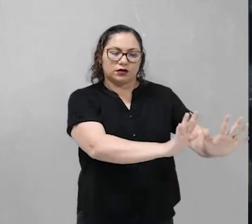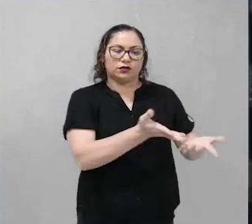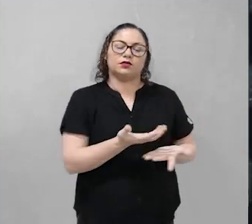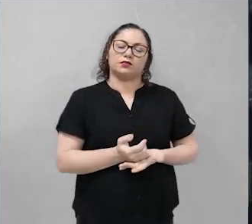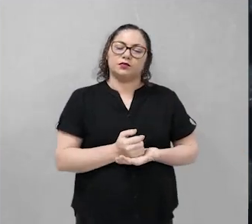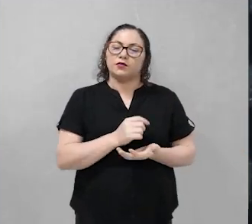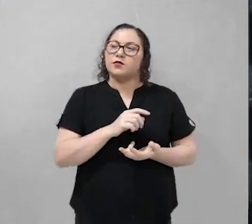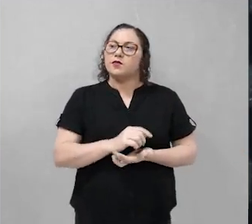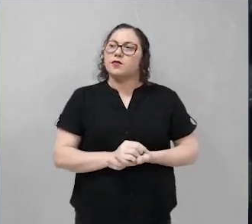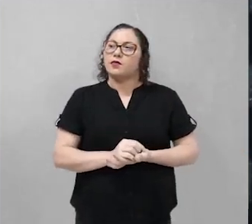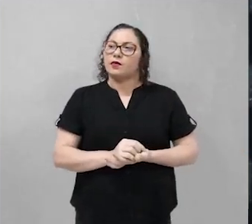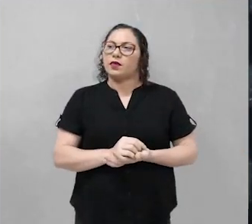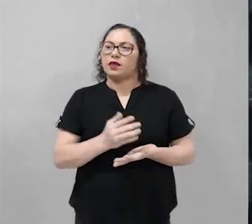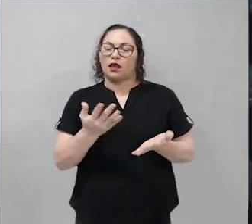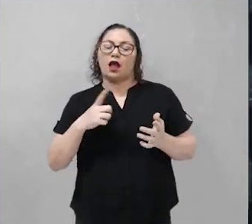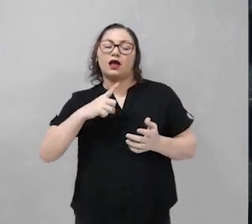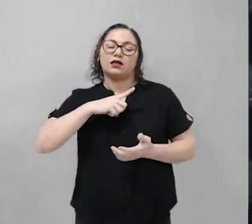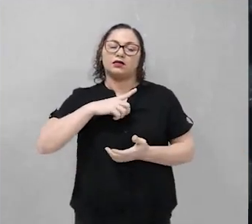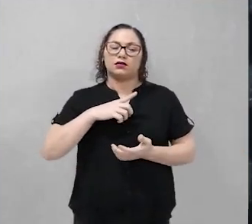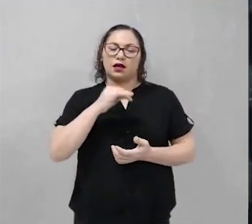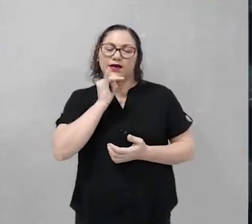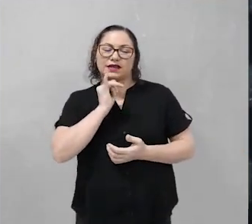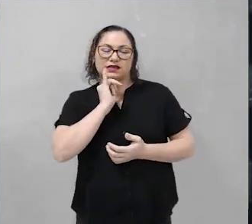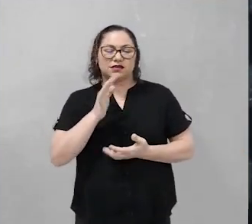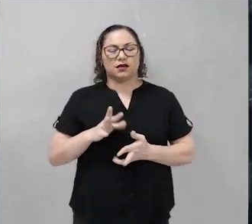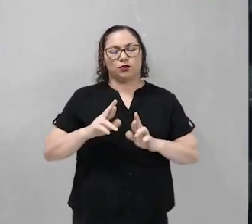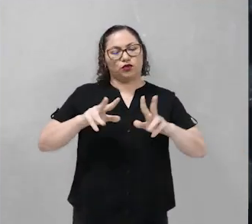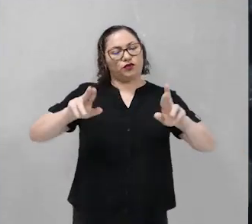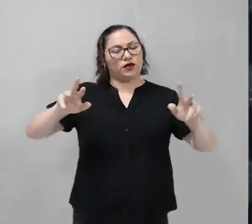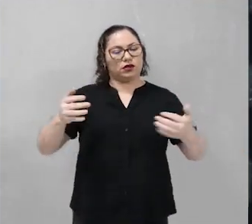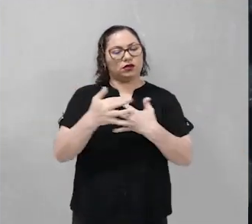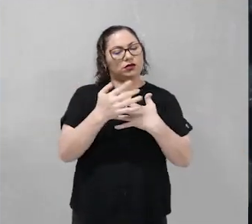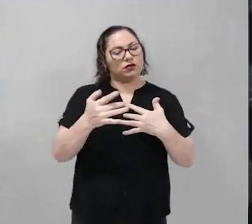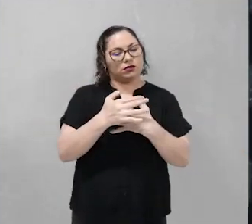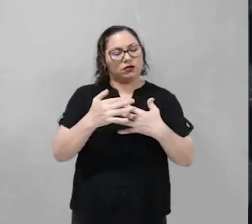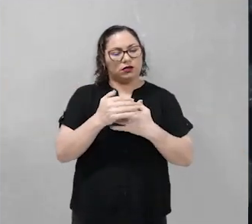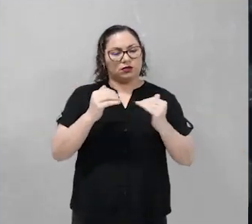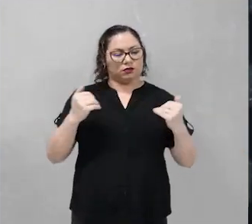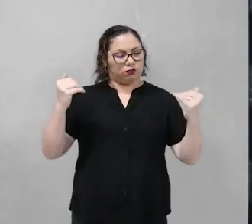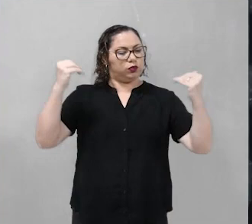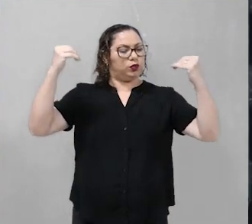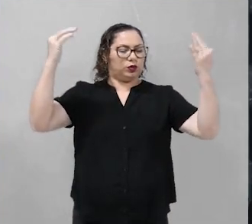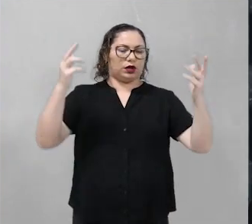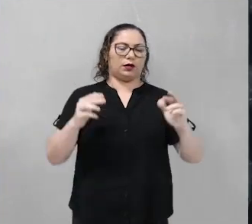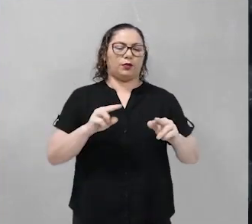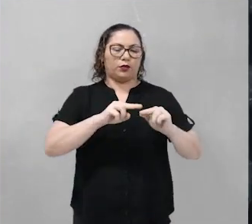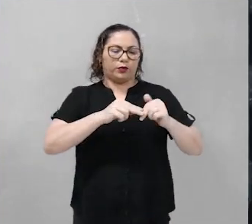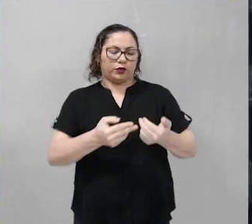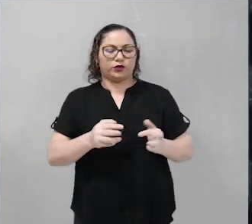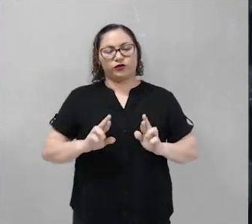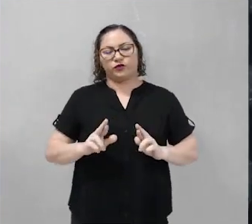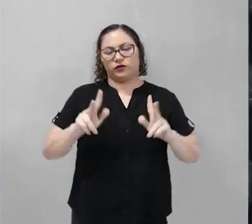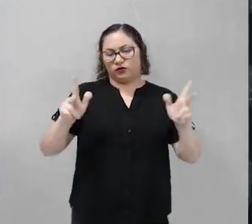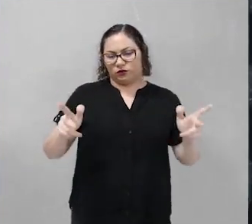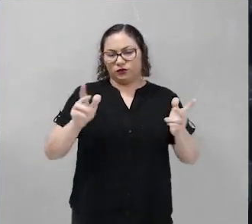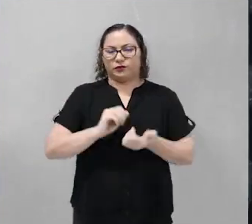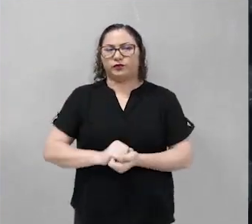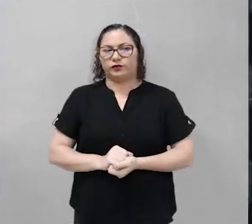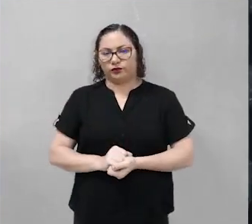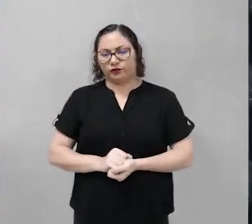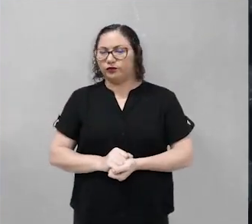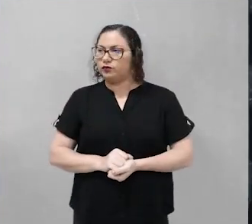campo. E aí temos exemplos diferentes de cidades que cresceram por motivações também que são